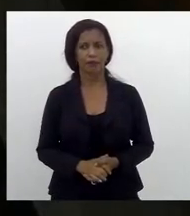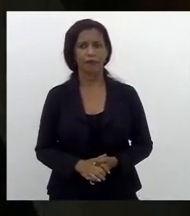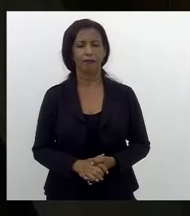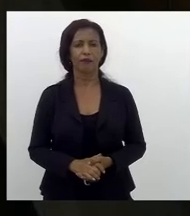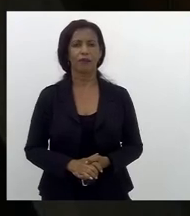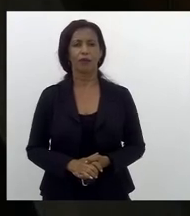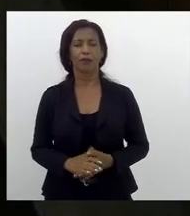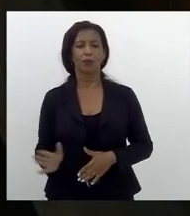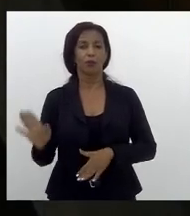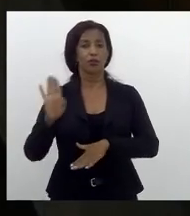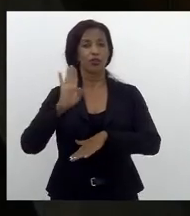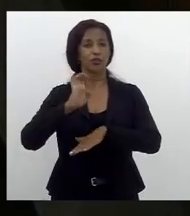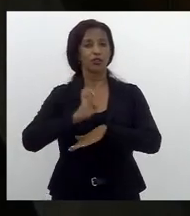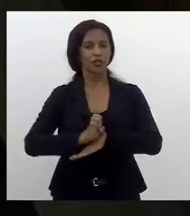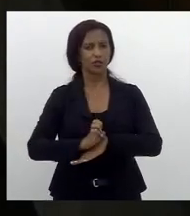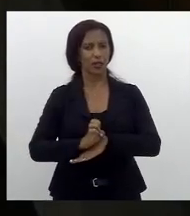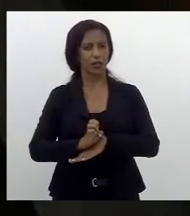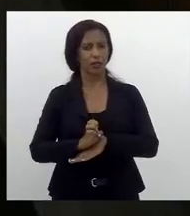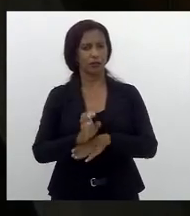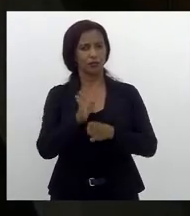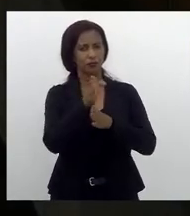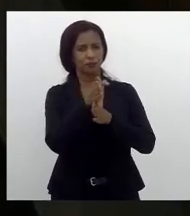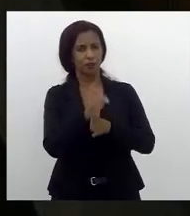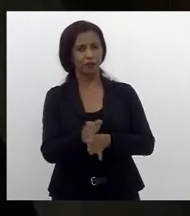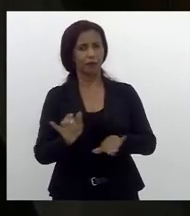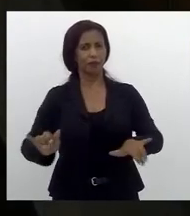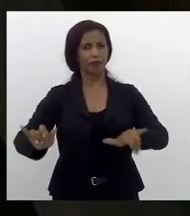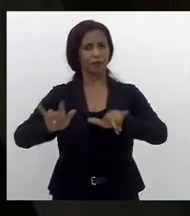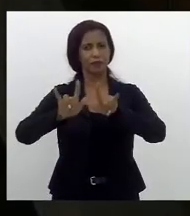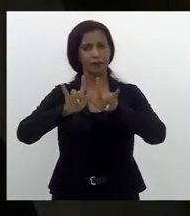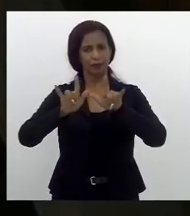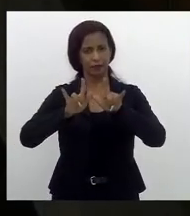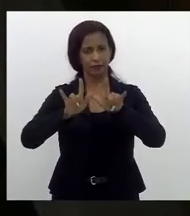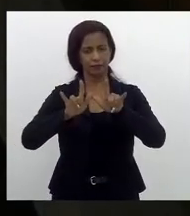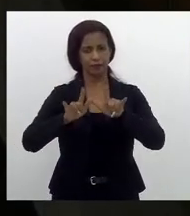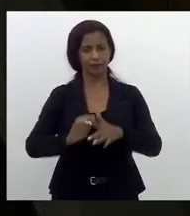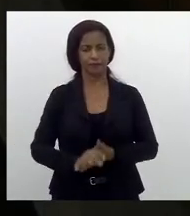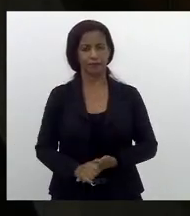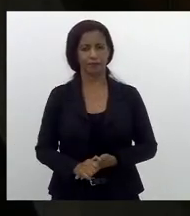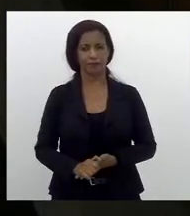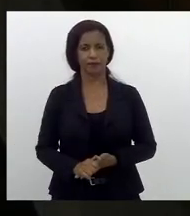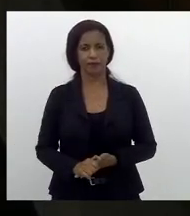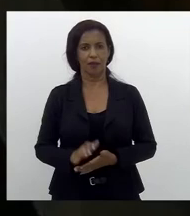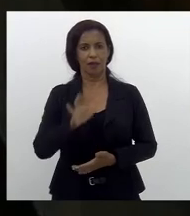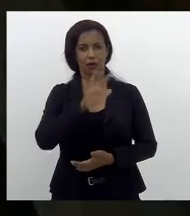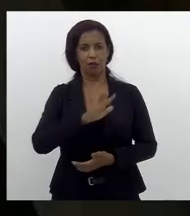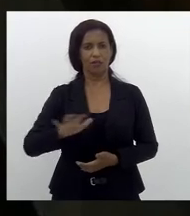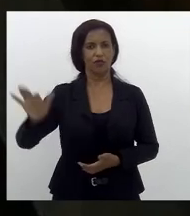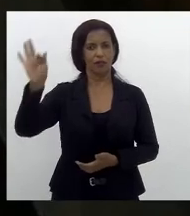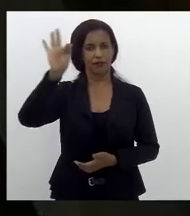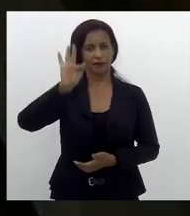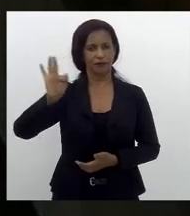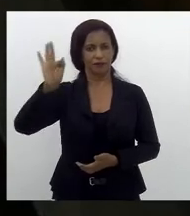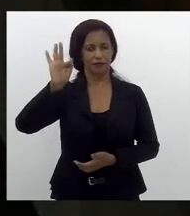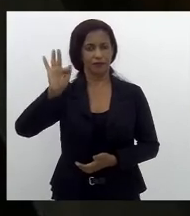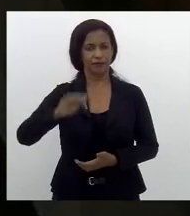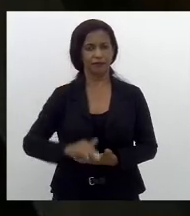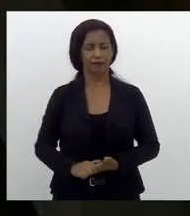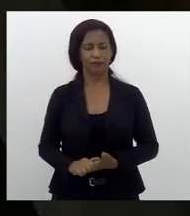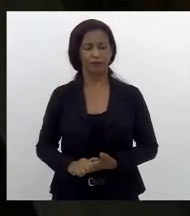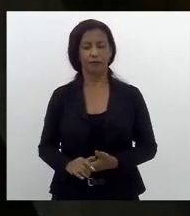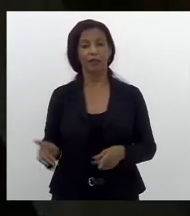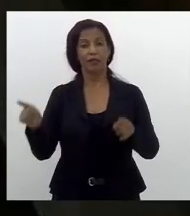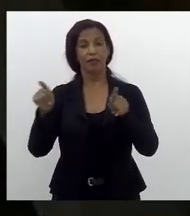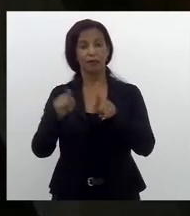por um Estado de perfil miliciano na esfera federal. Por outro